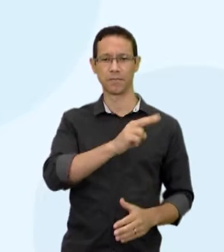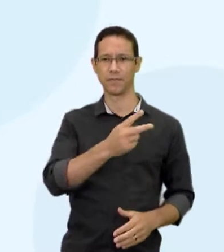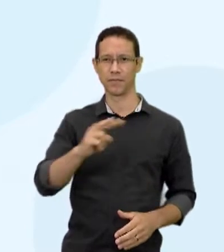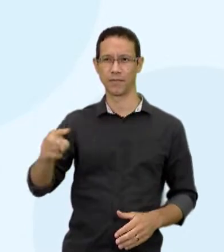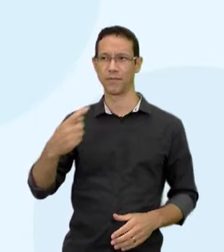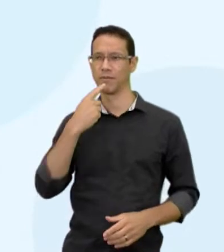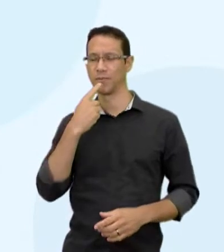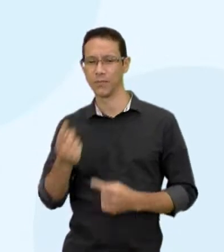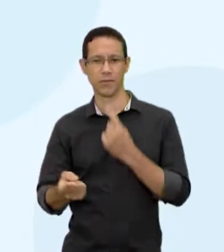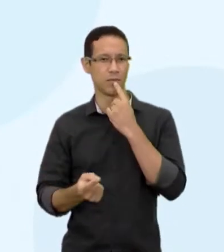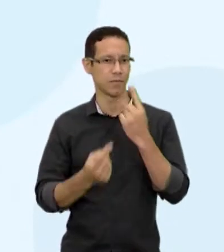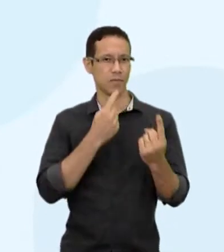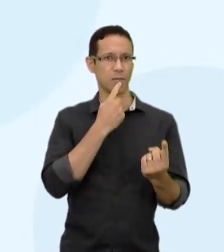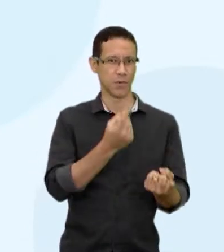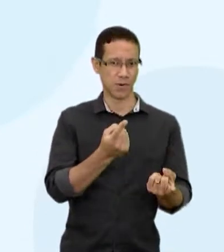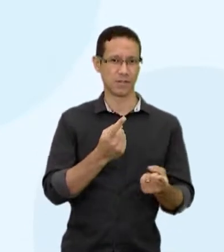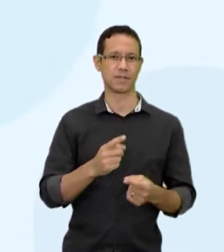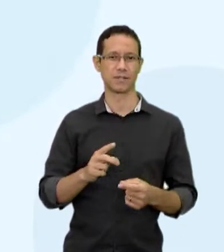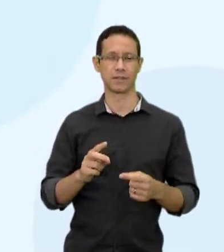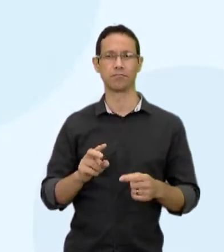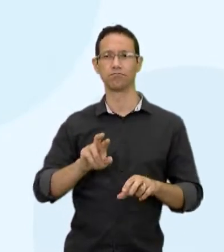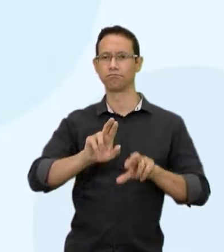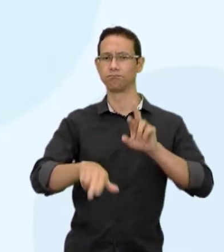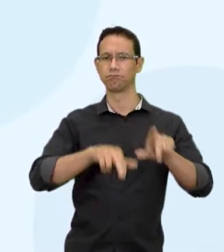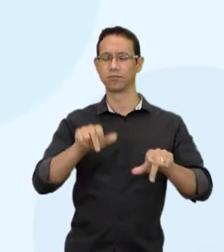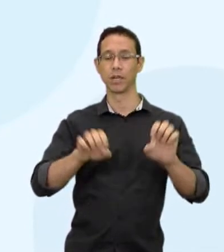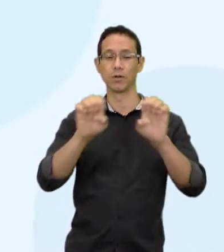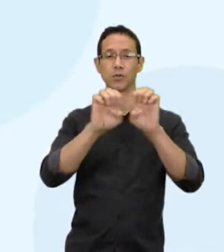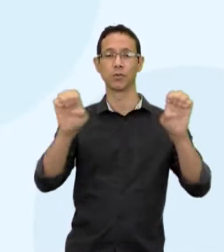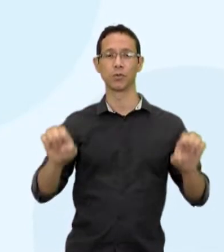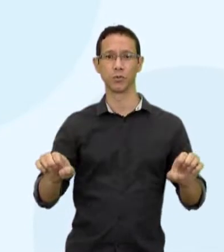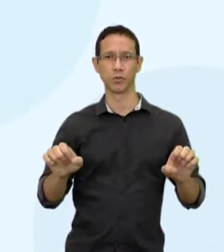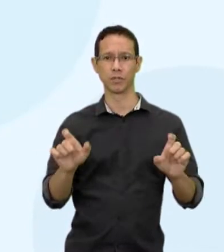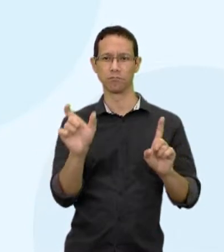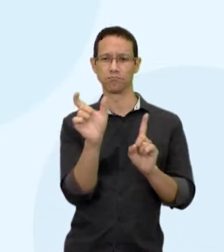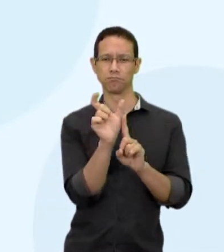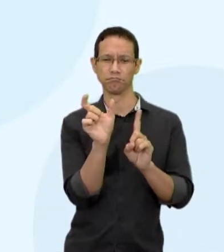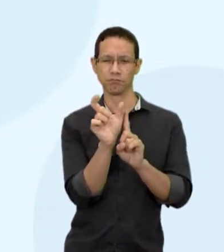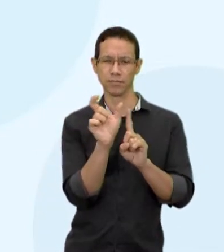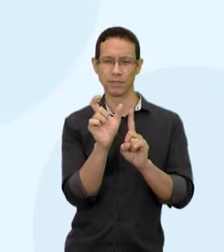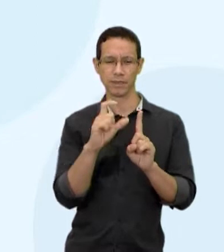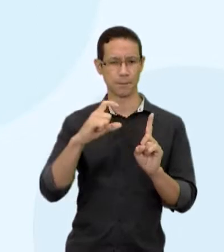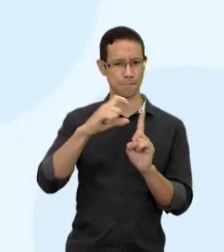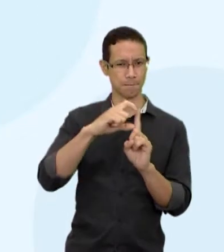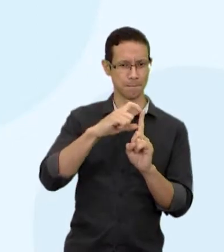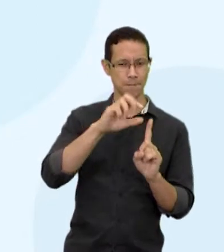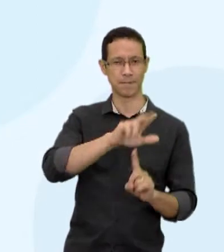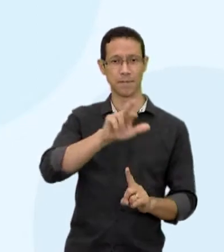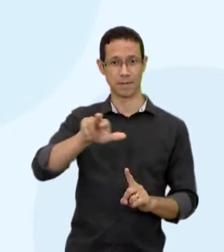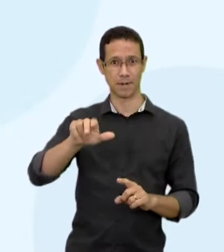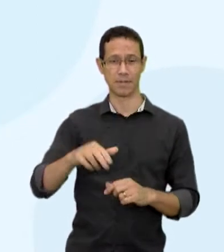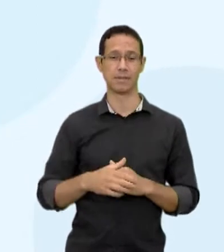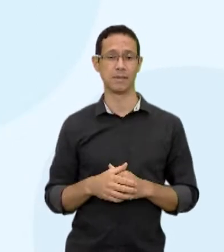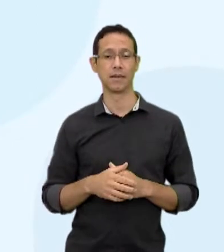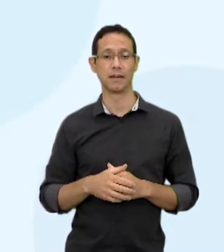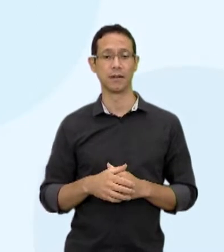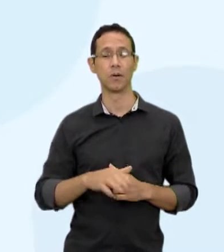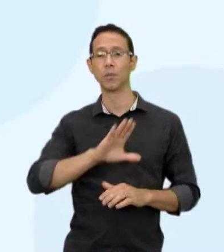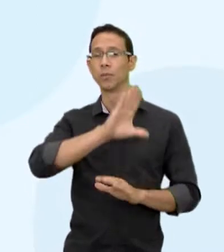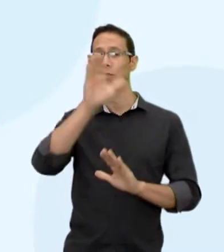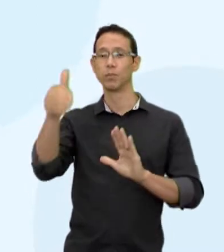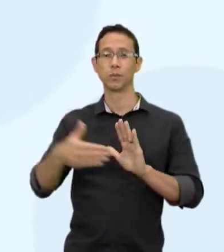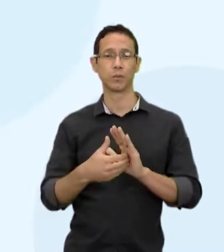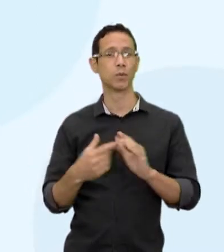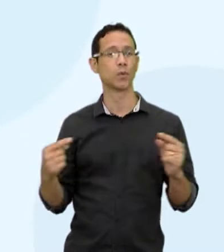pronúncia, de vocabulário e de estrutura gramatical, sintaxe. Todas as línguas se constituem,